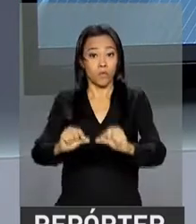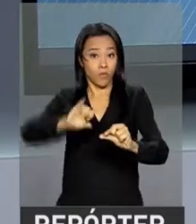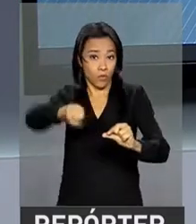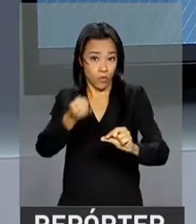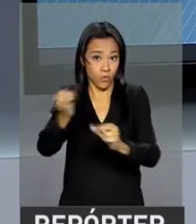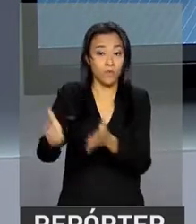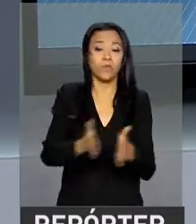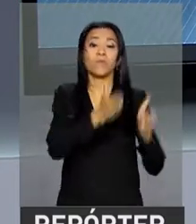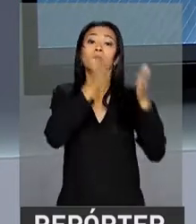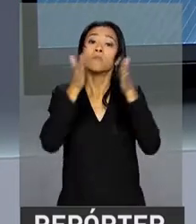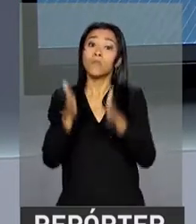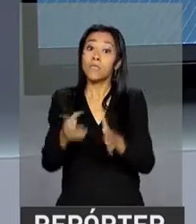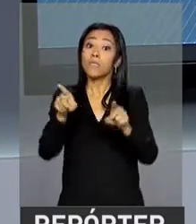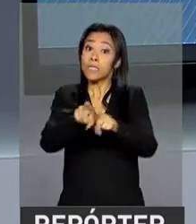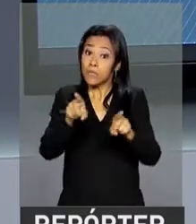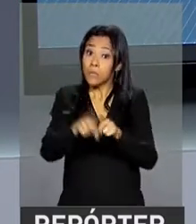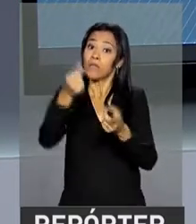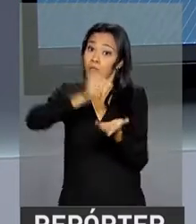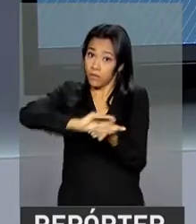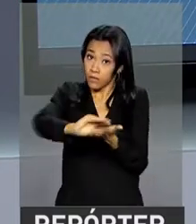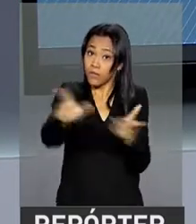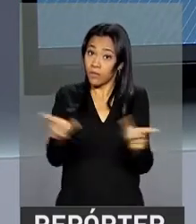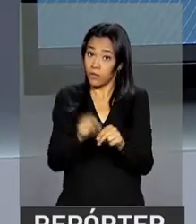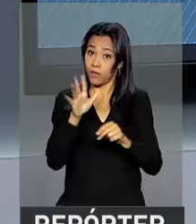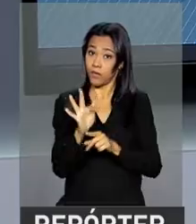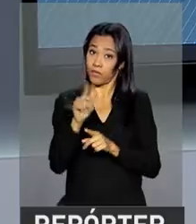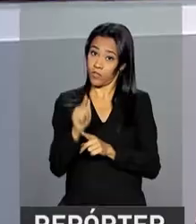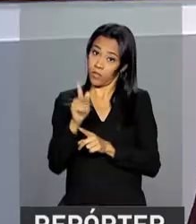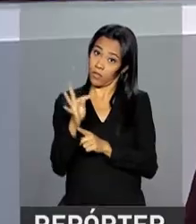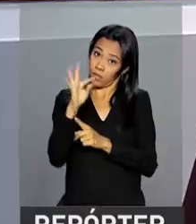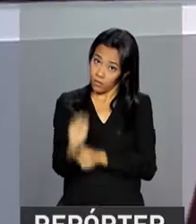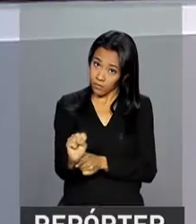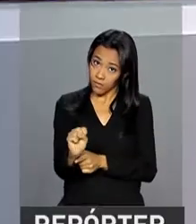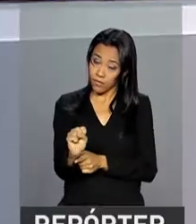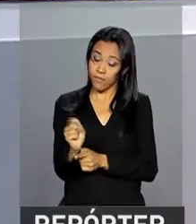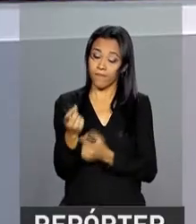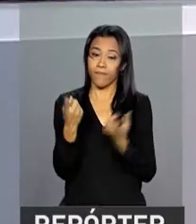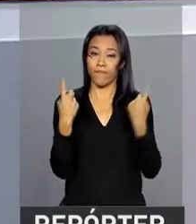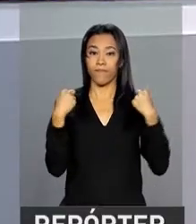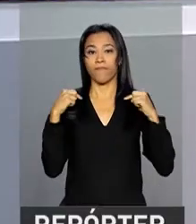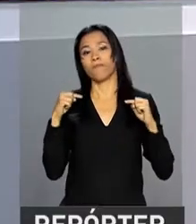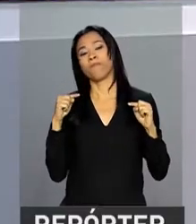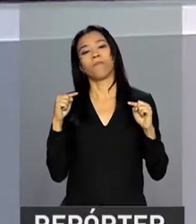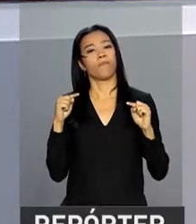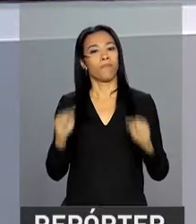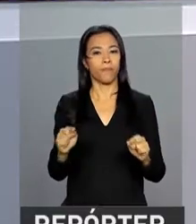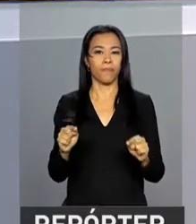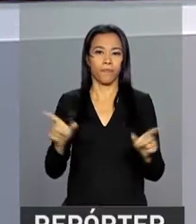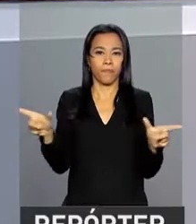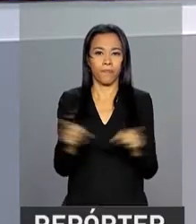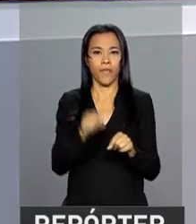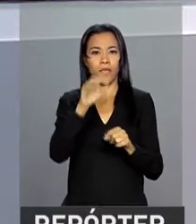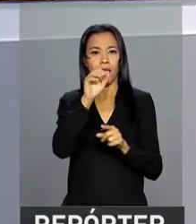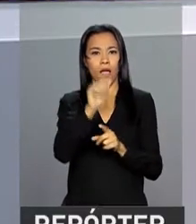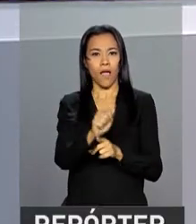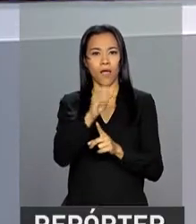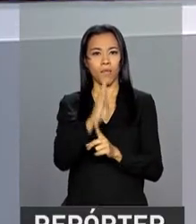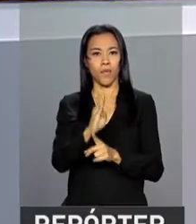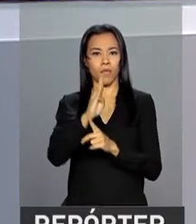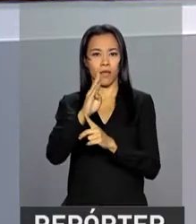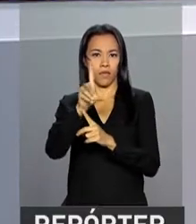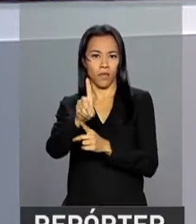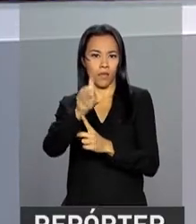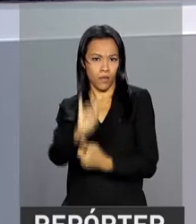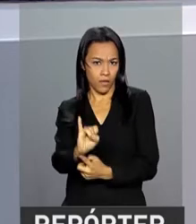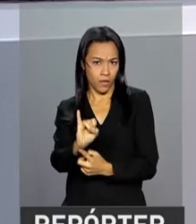juros e pela liberação dos recursos do fgts para a agência brasileira de desenvolvimento industrial a